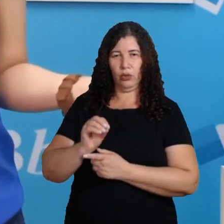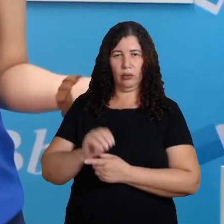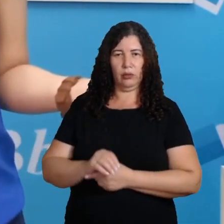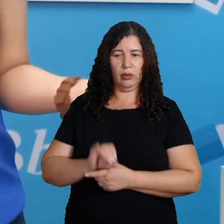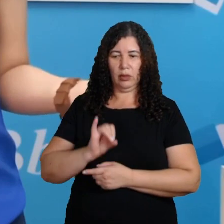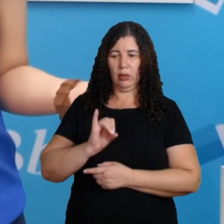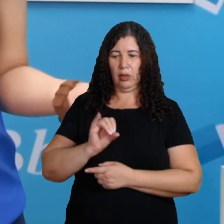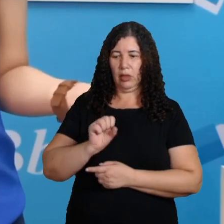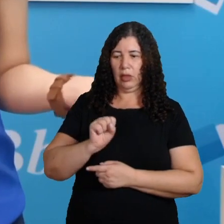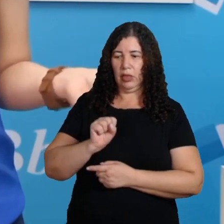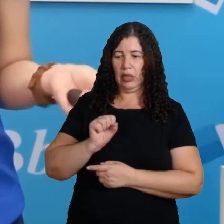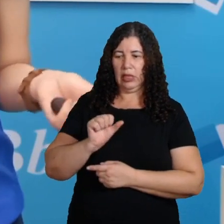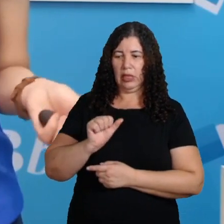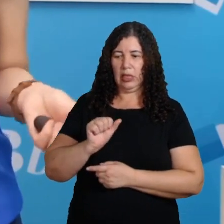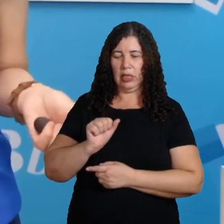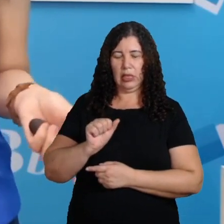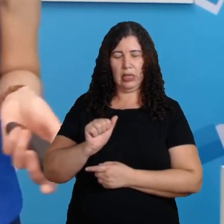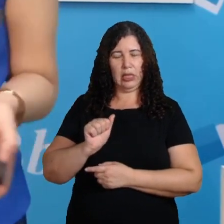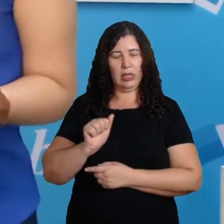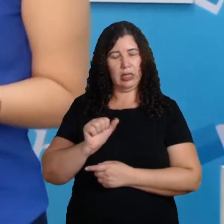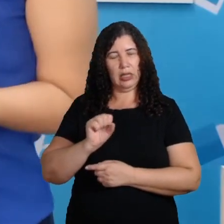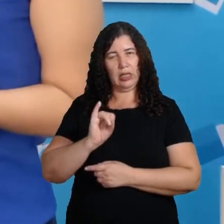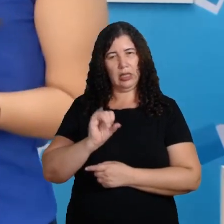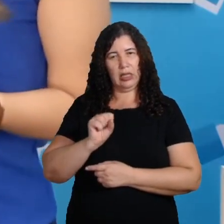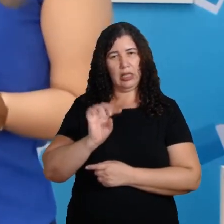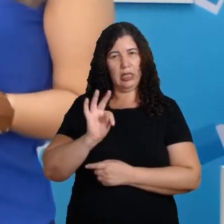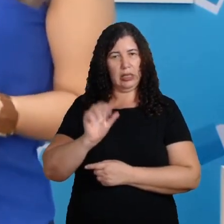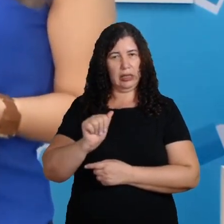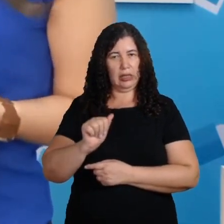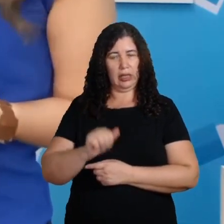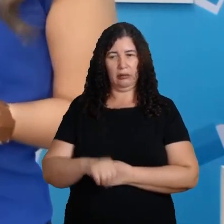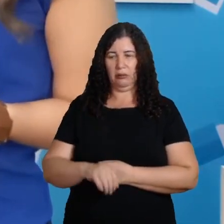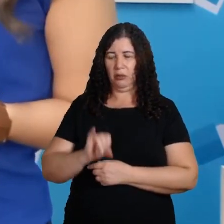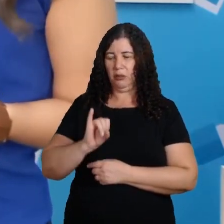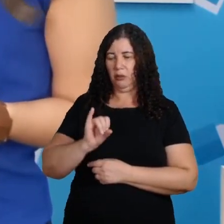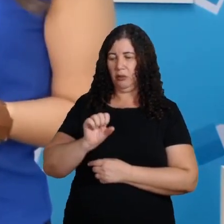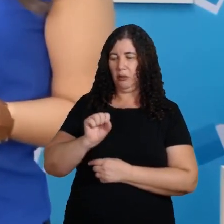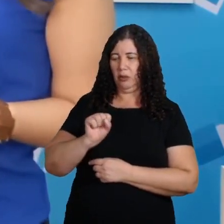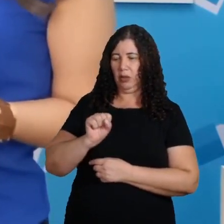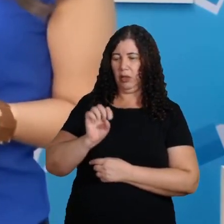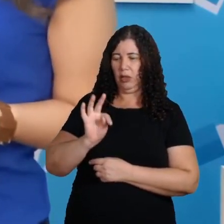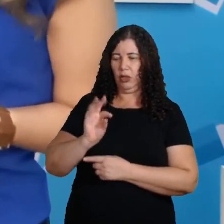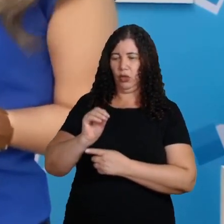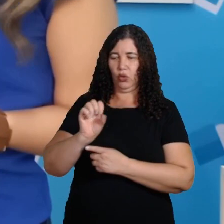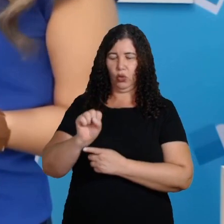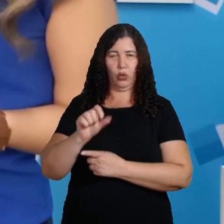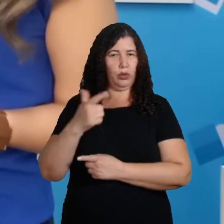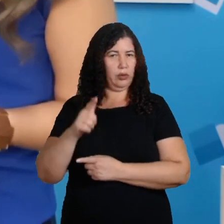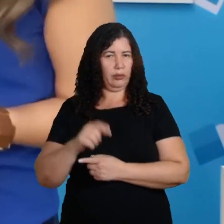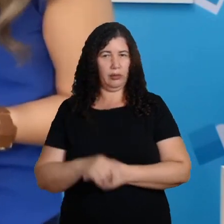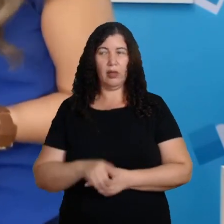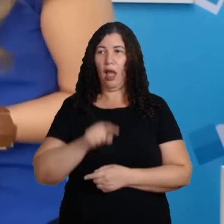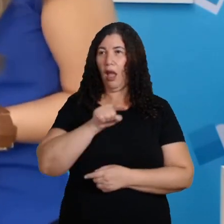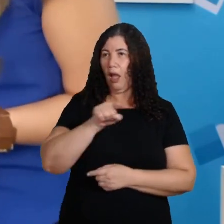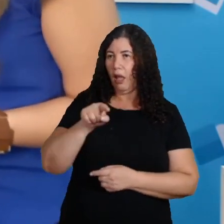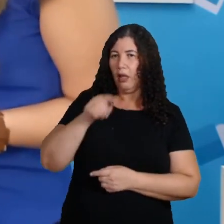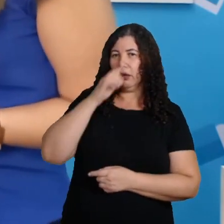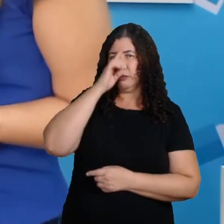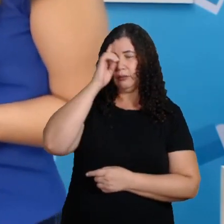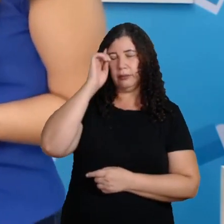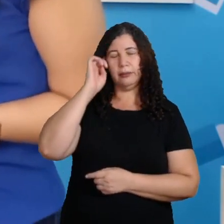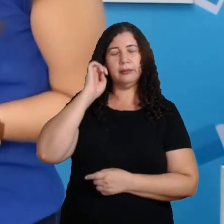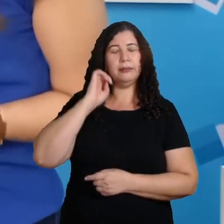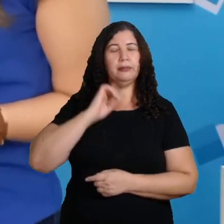palavra ista ou istos. Isso e aquilo, portanto,